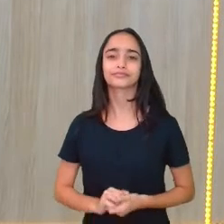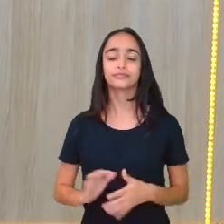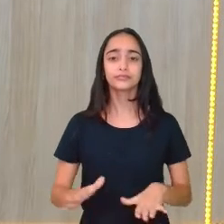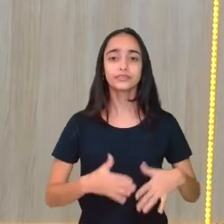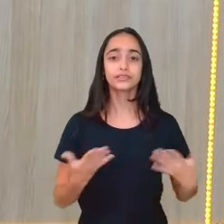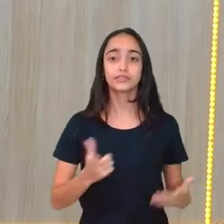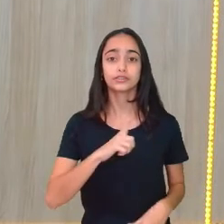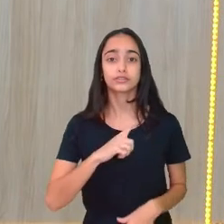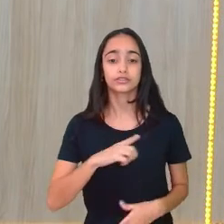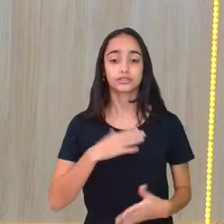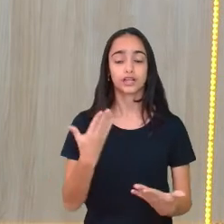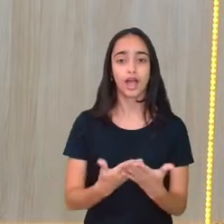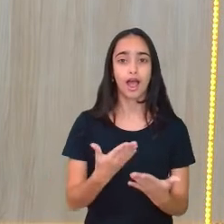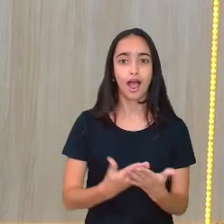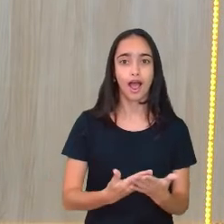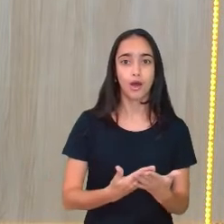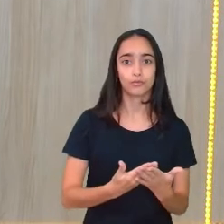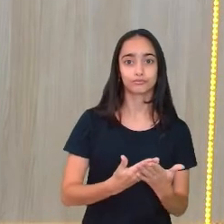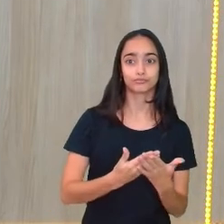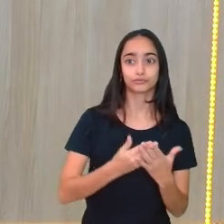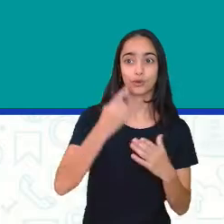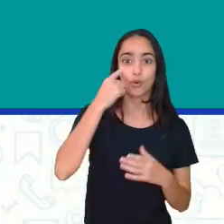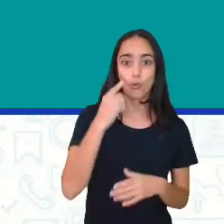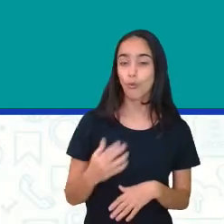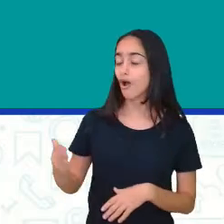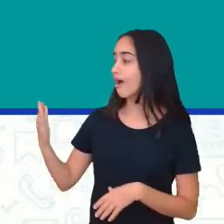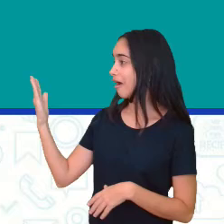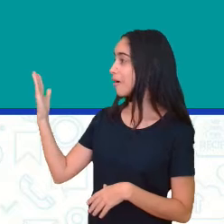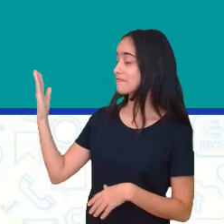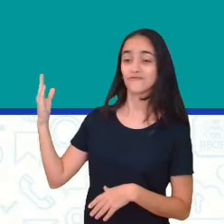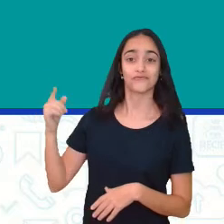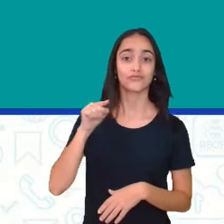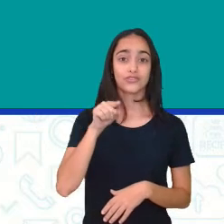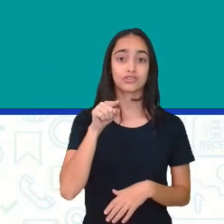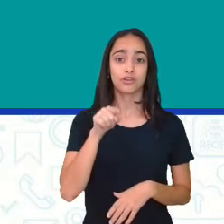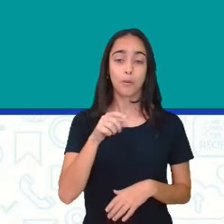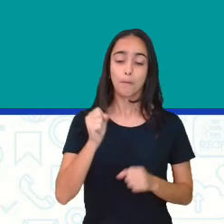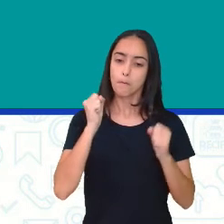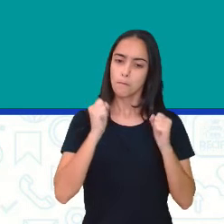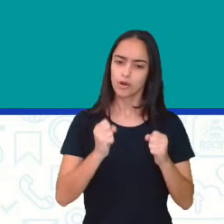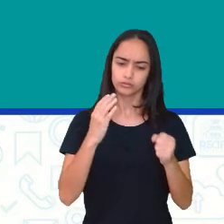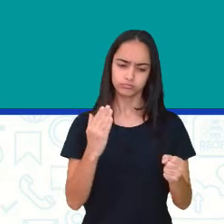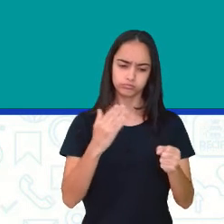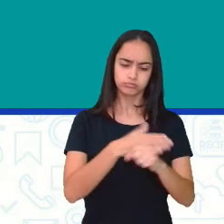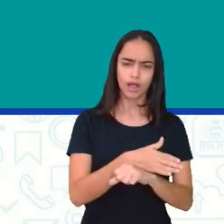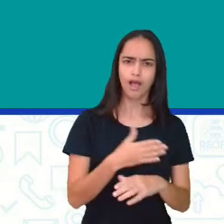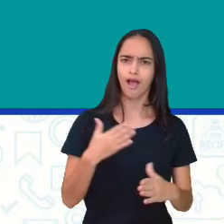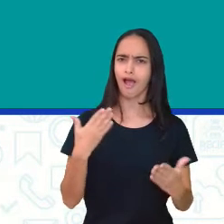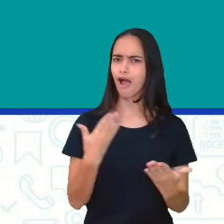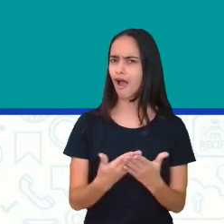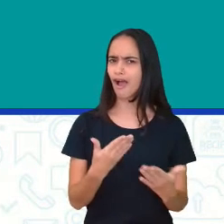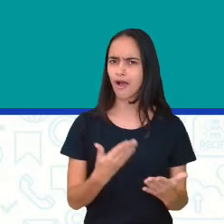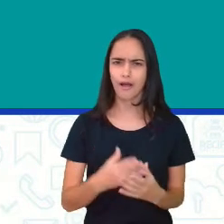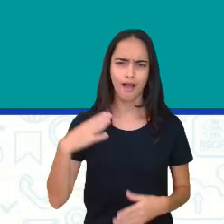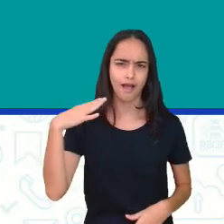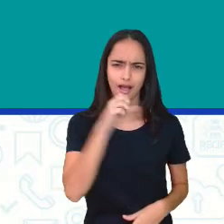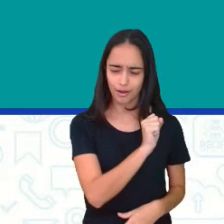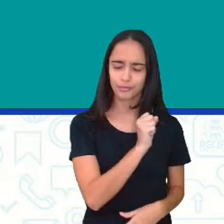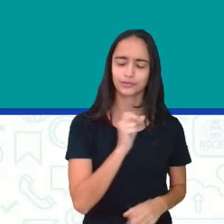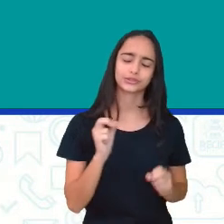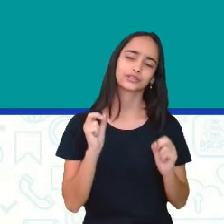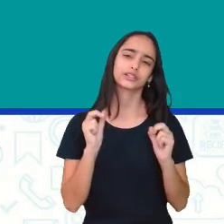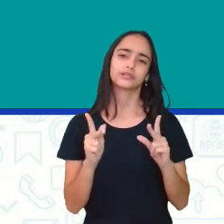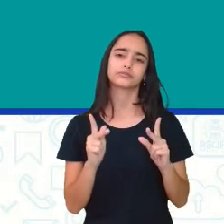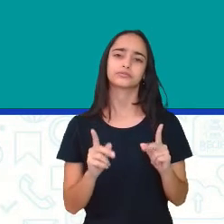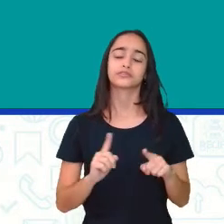aí essa aula com QR Code, que vai direto para... Vocês vão direto para essa aula, né? Então, direciona vocês totalmente para ela.